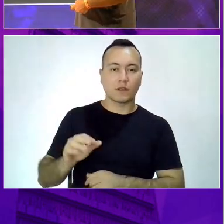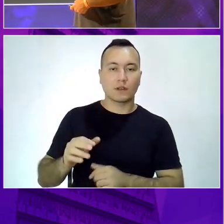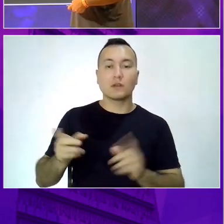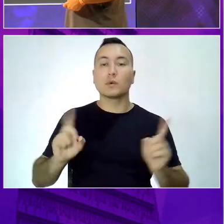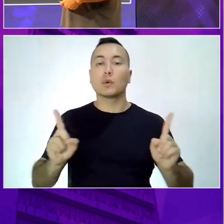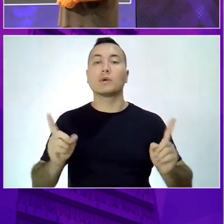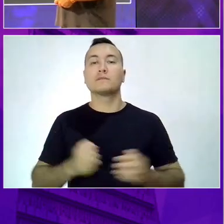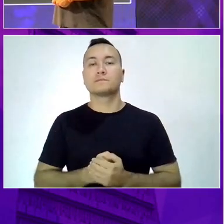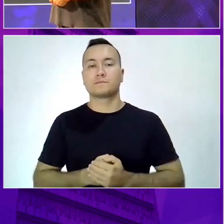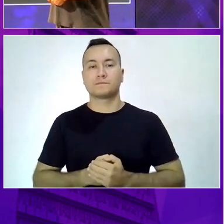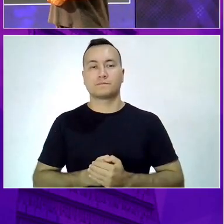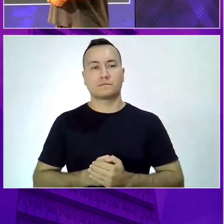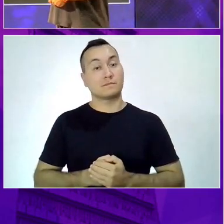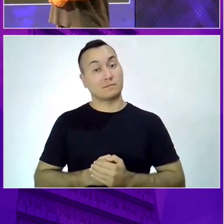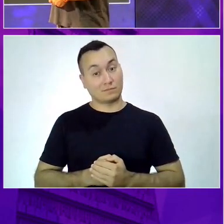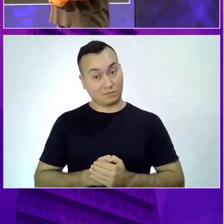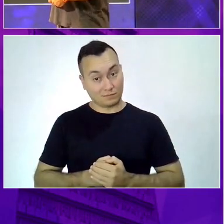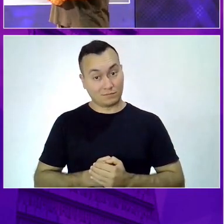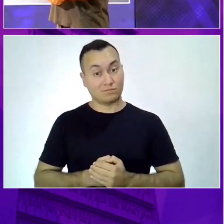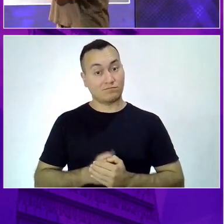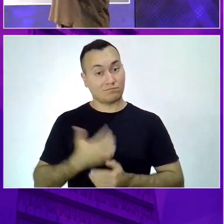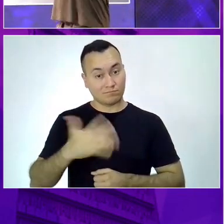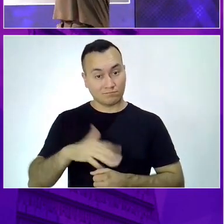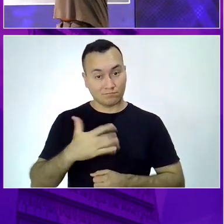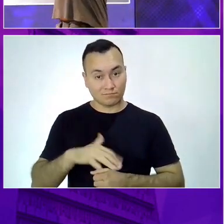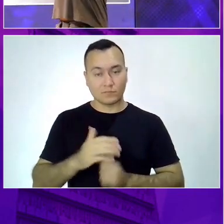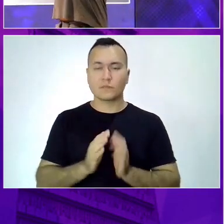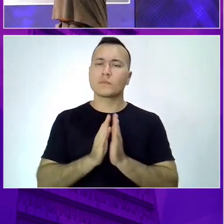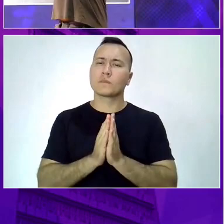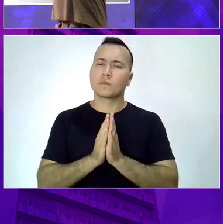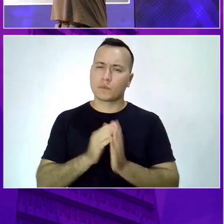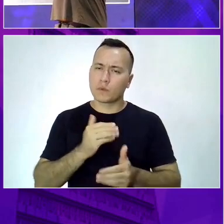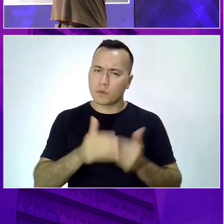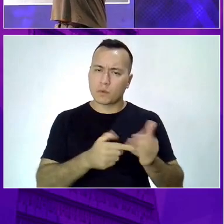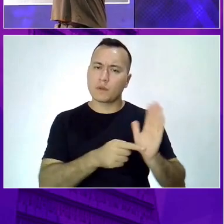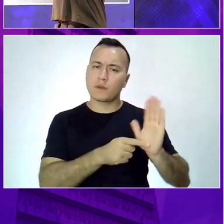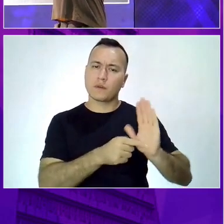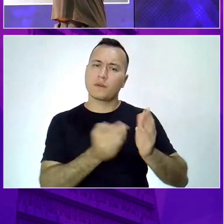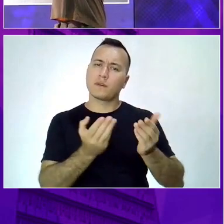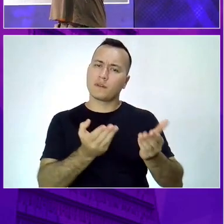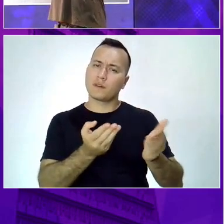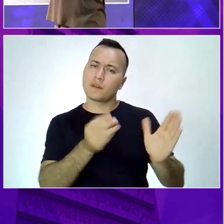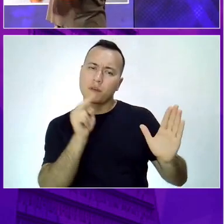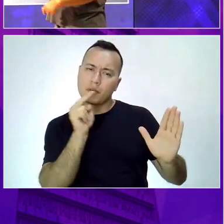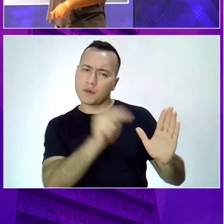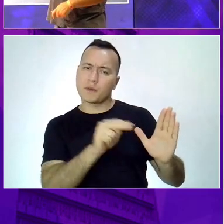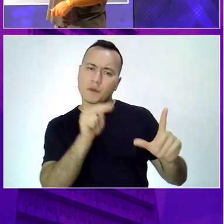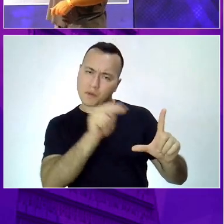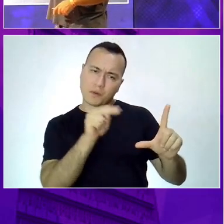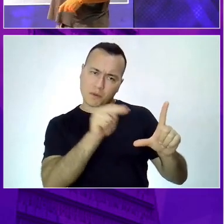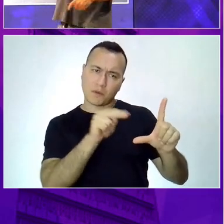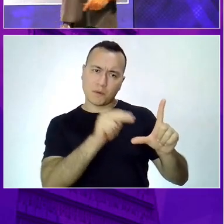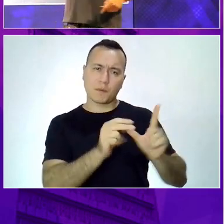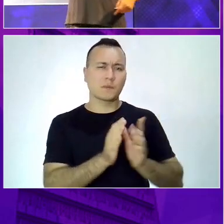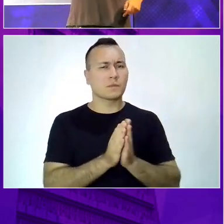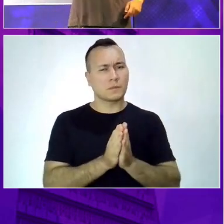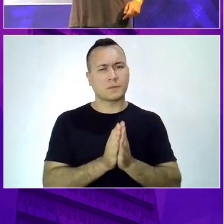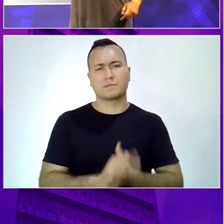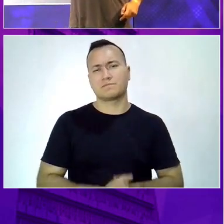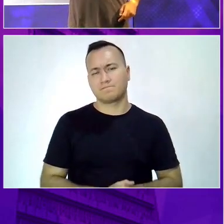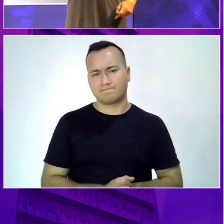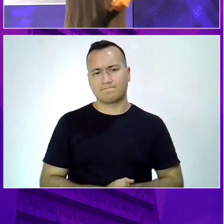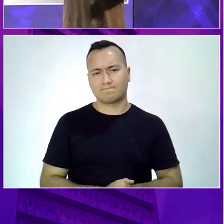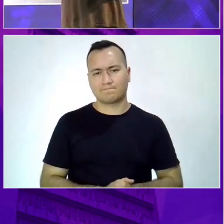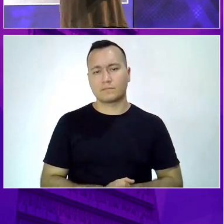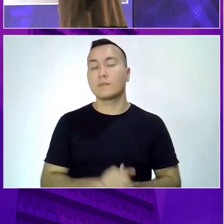vê. E aí o que eu deixo para vocês assistir depois é o que faz um herói.